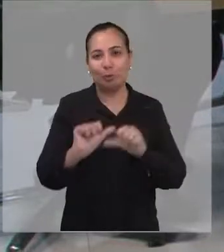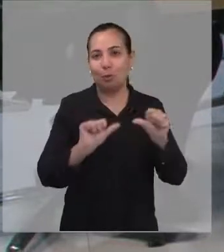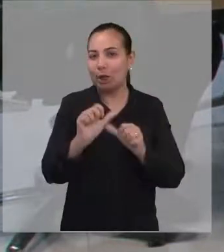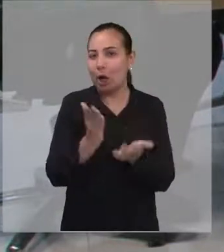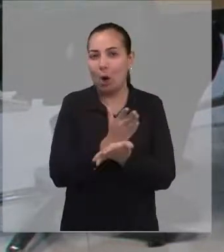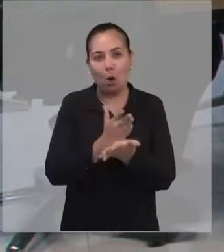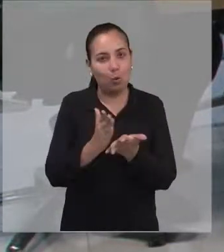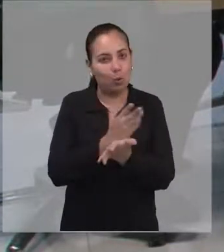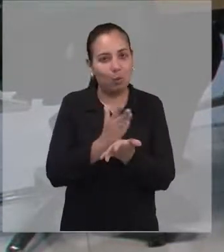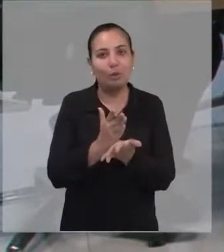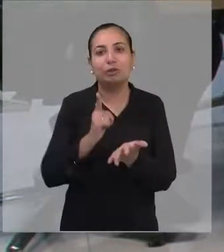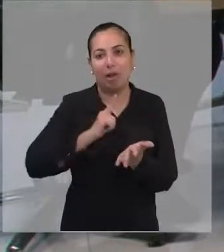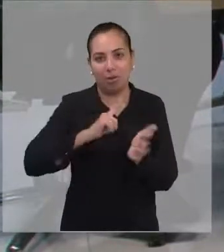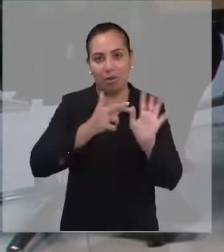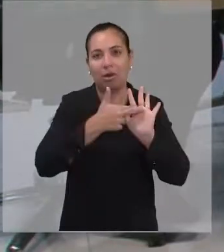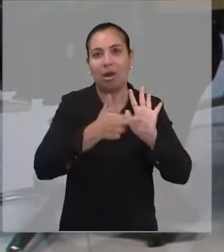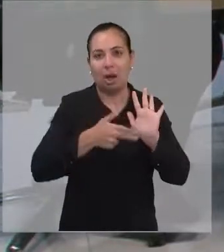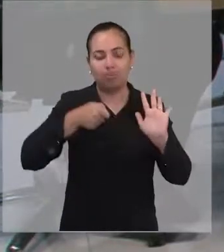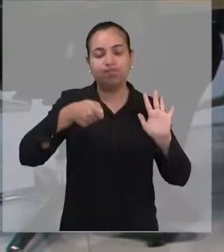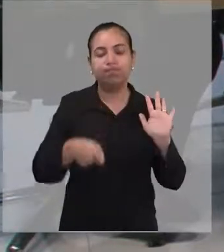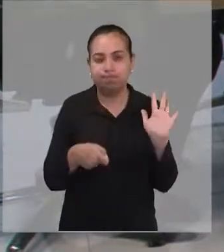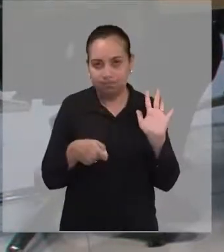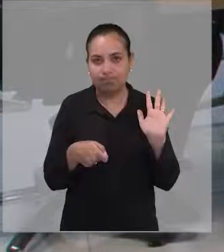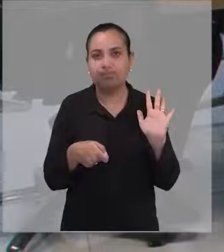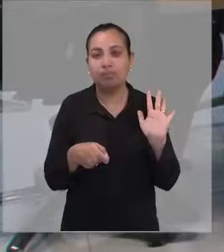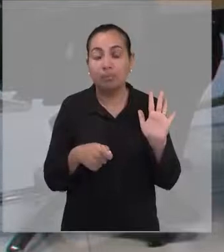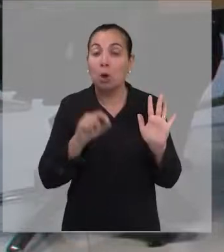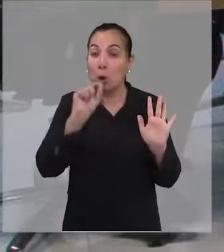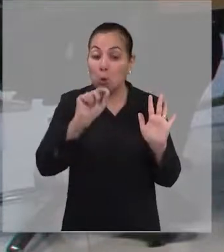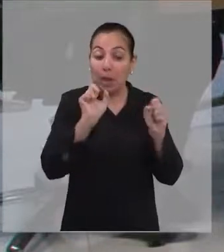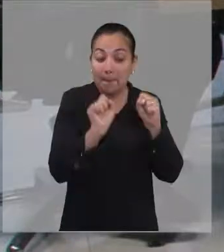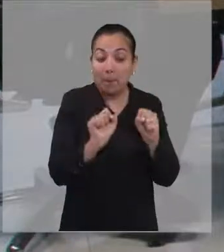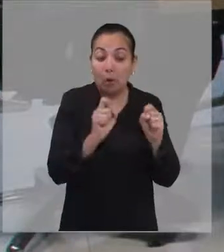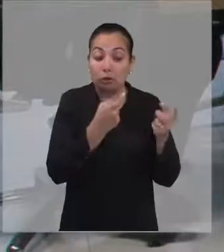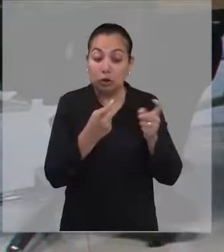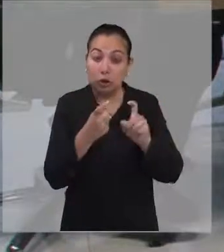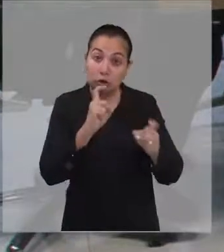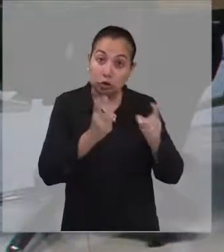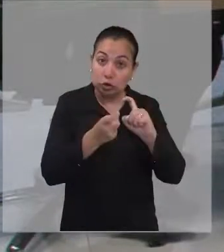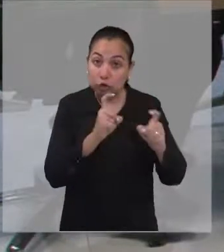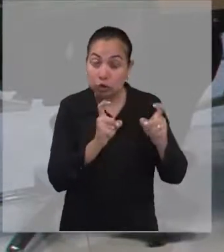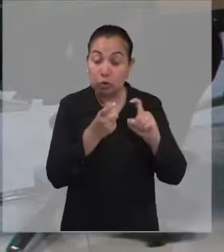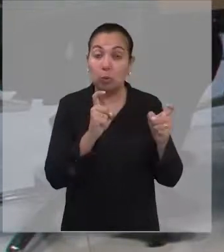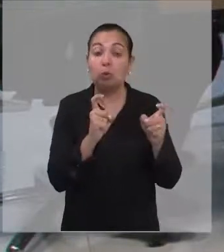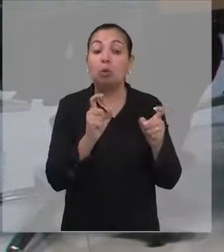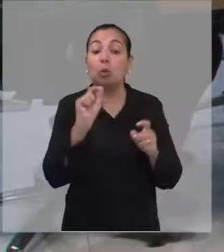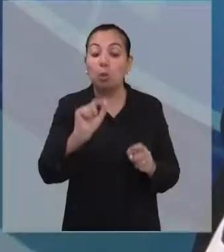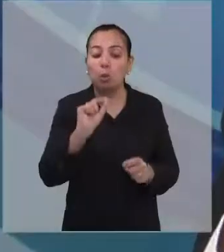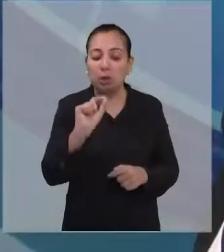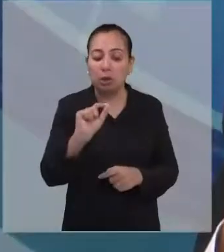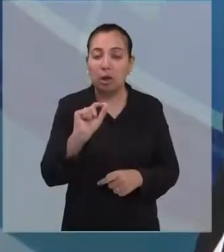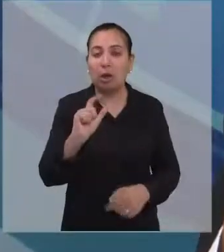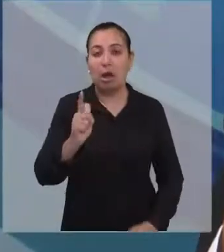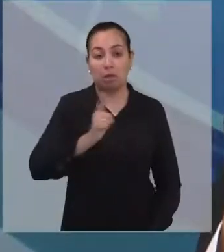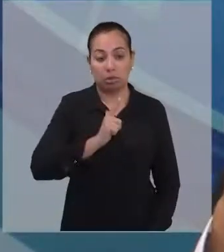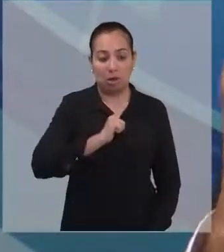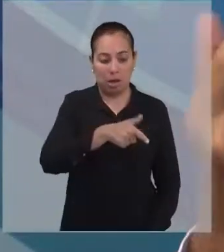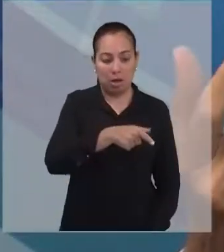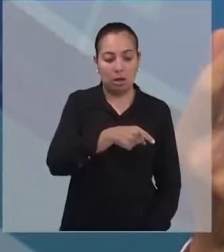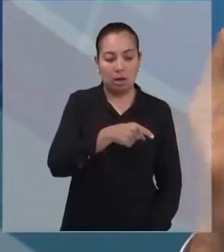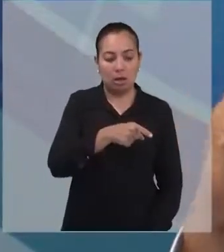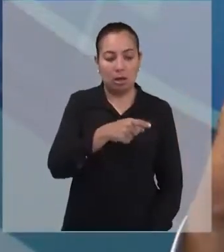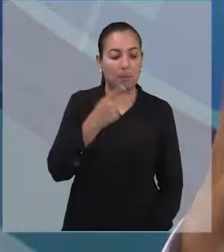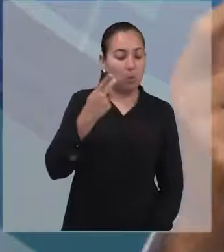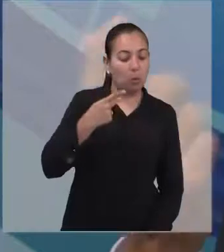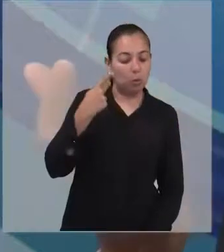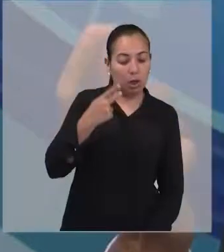para algumas coisas. O que se pode discutir é se a amizade entre juiz